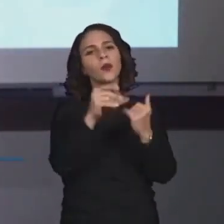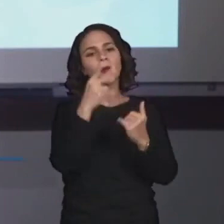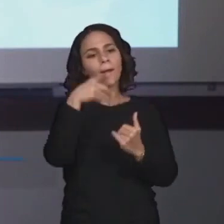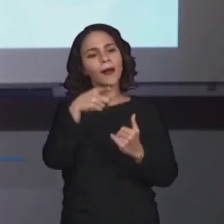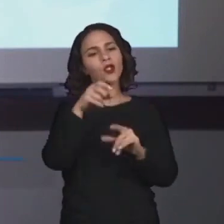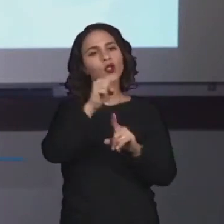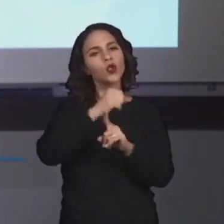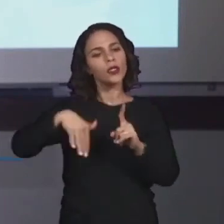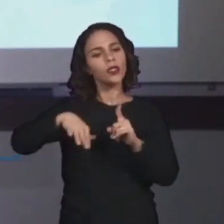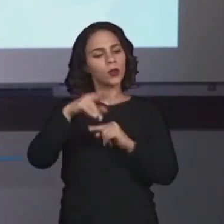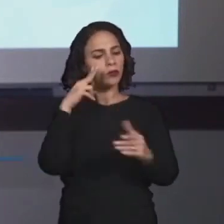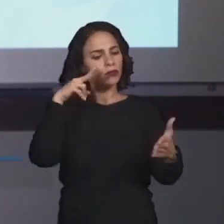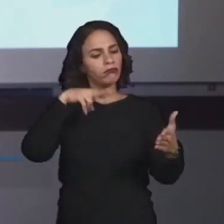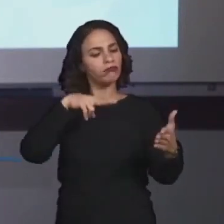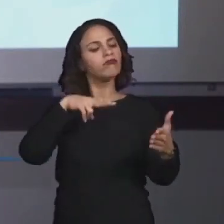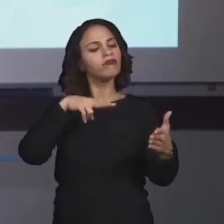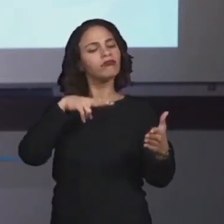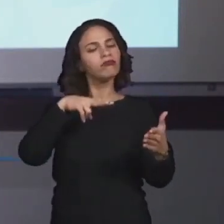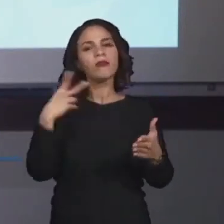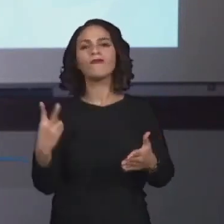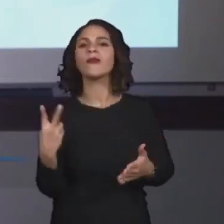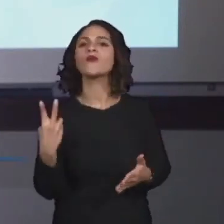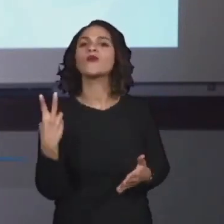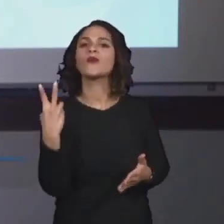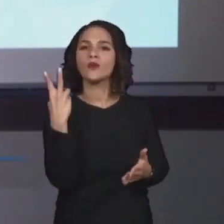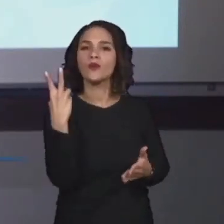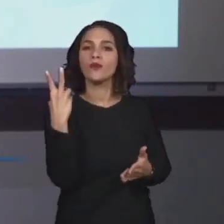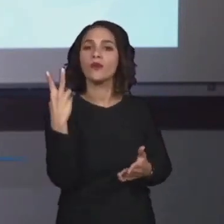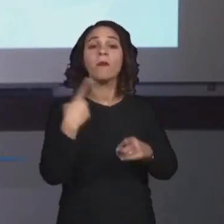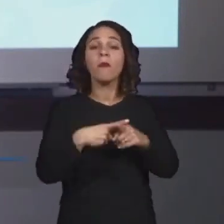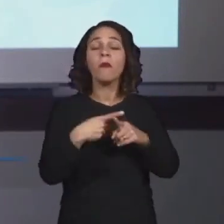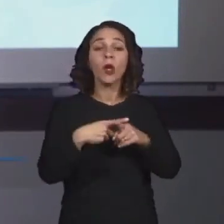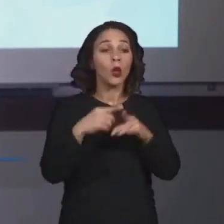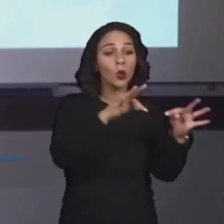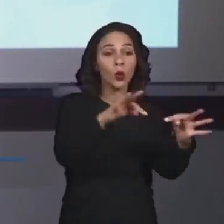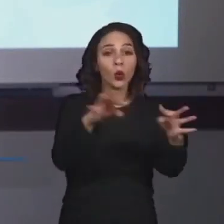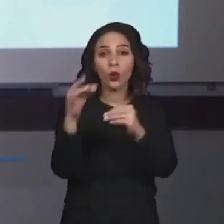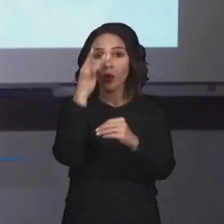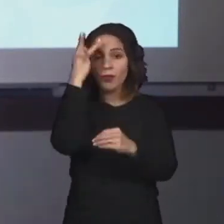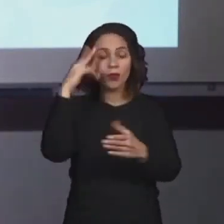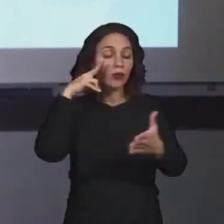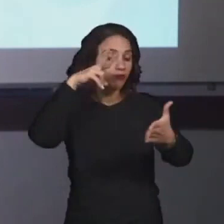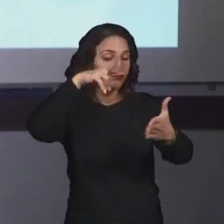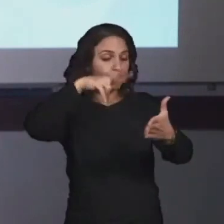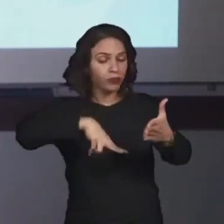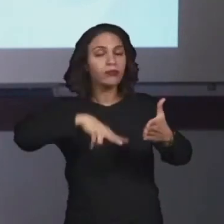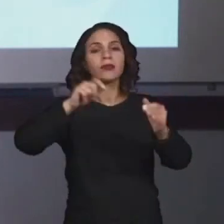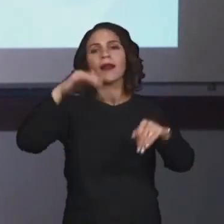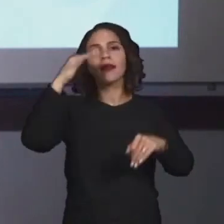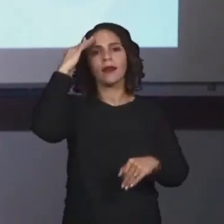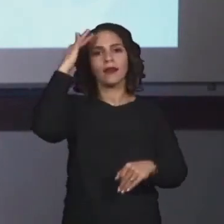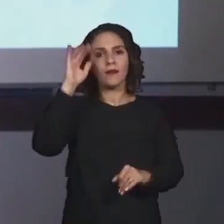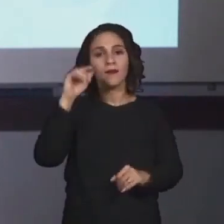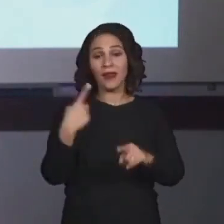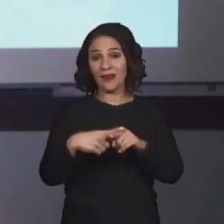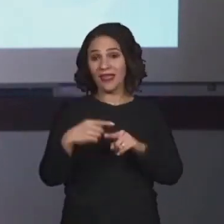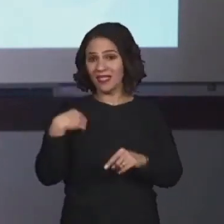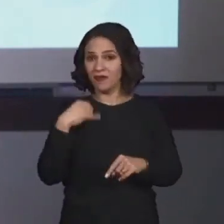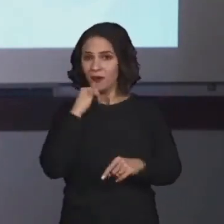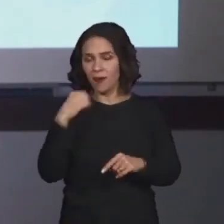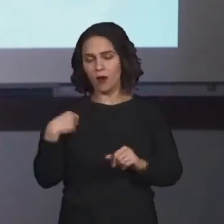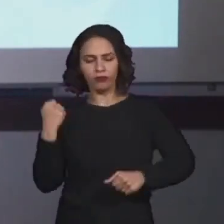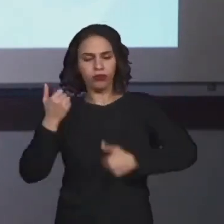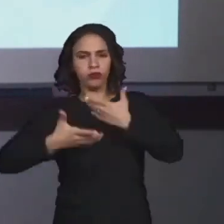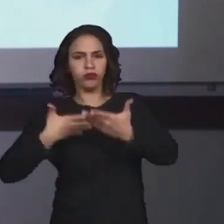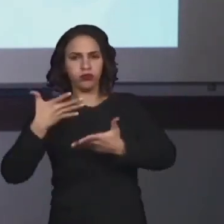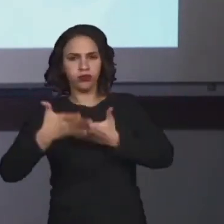prestígio social. Por quê? Para que todos tenham o mesmo padrão. Se eu falo de uma forma e registro da